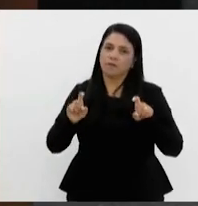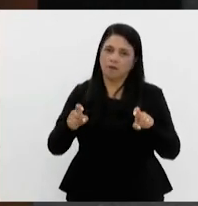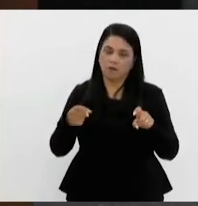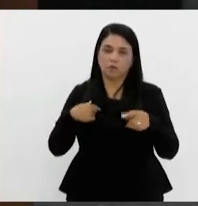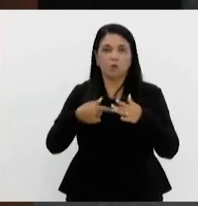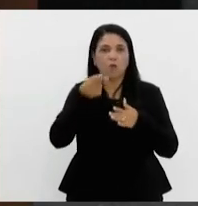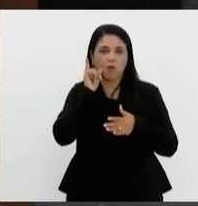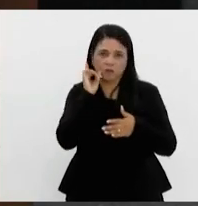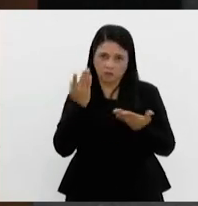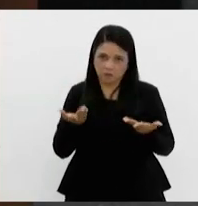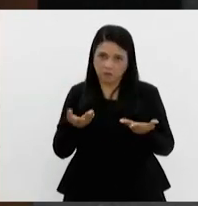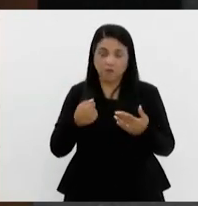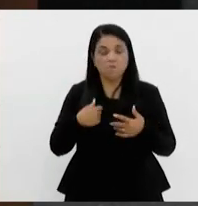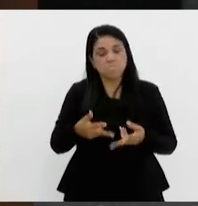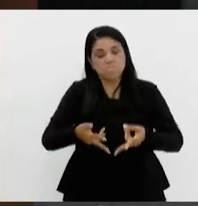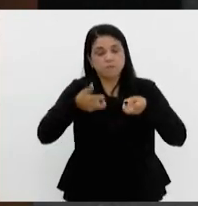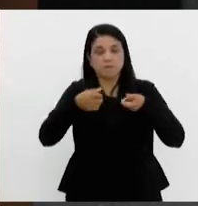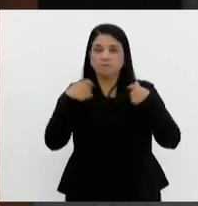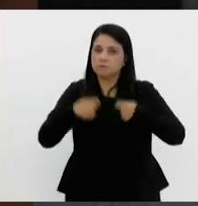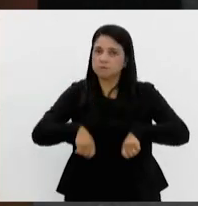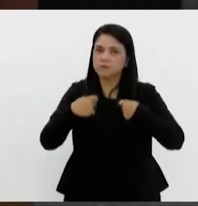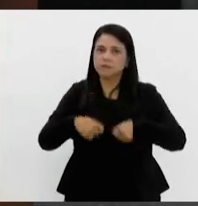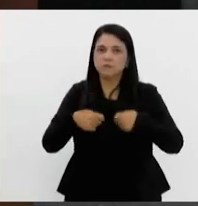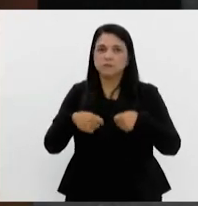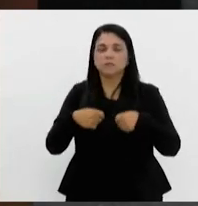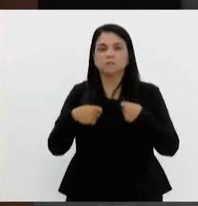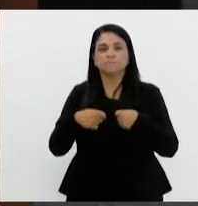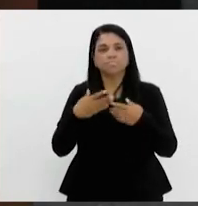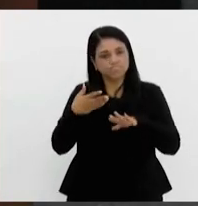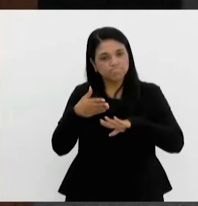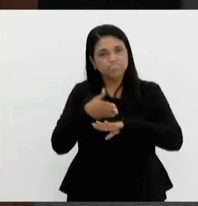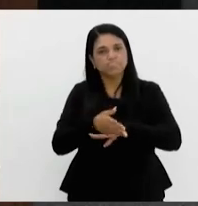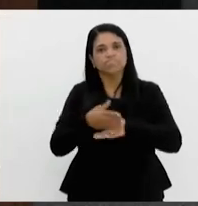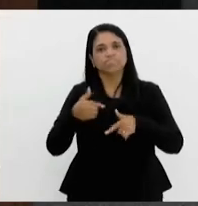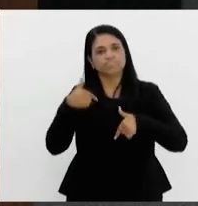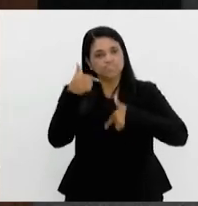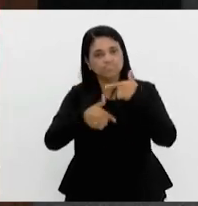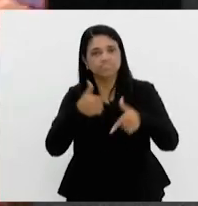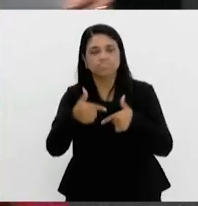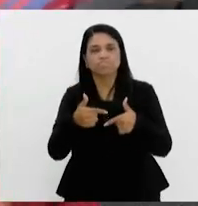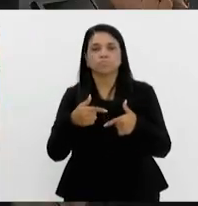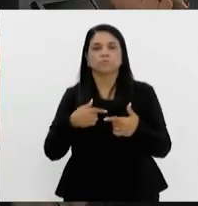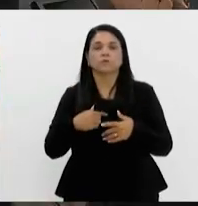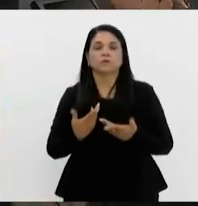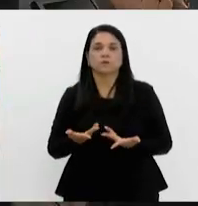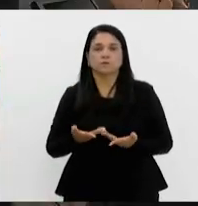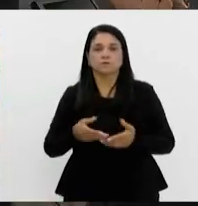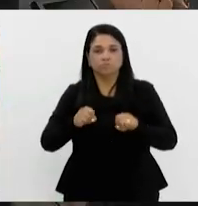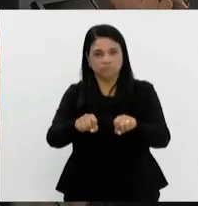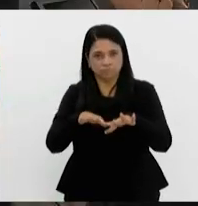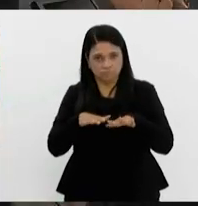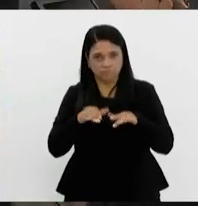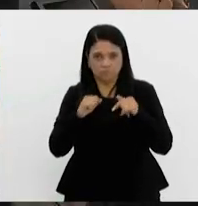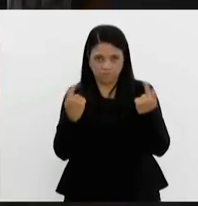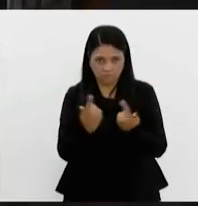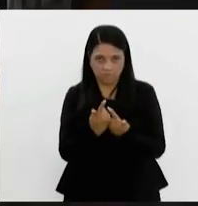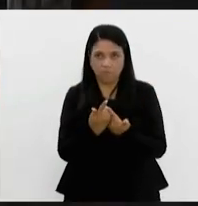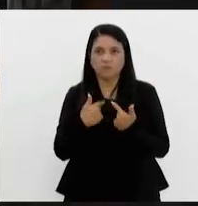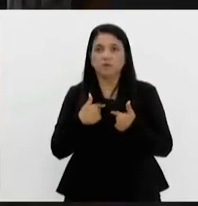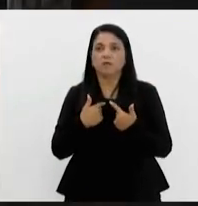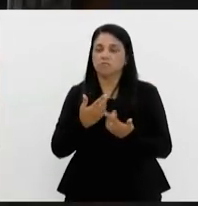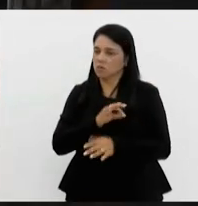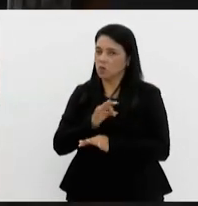gente percebe a necessidade da interferência desse parlamento. Muito obrigada. Importante os